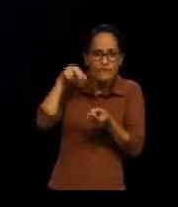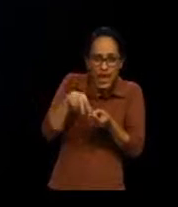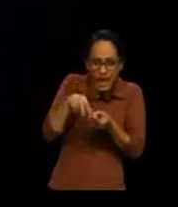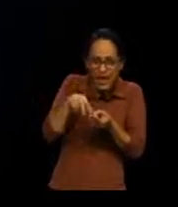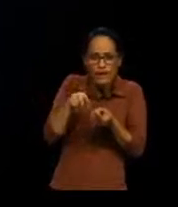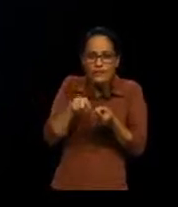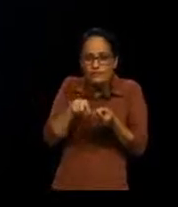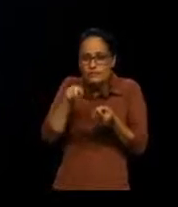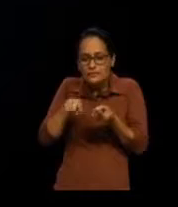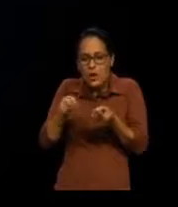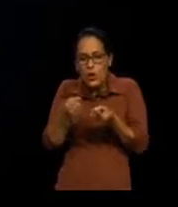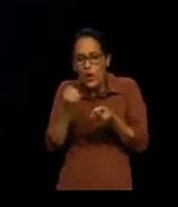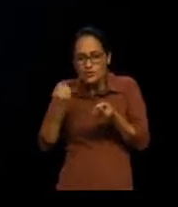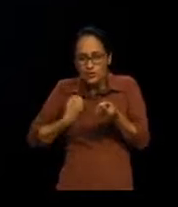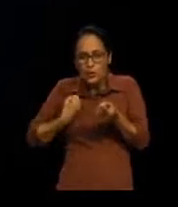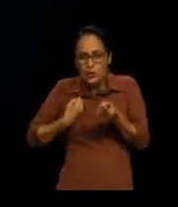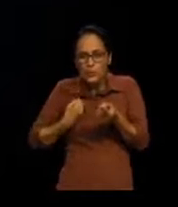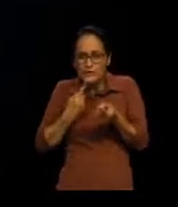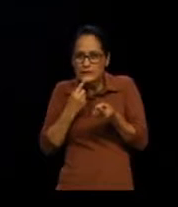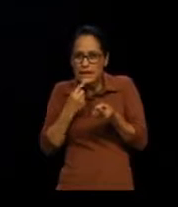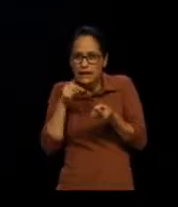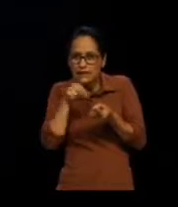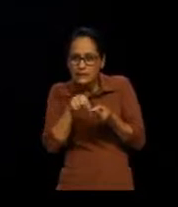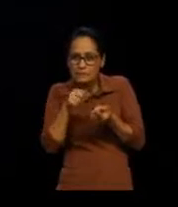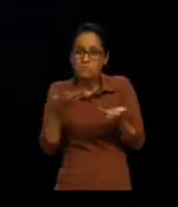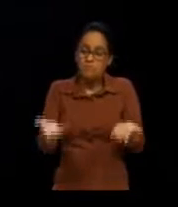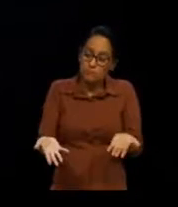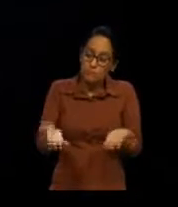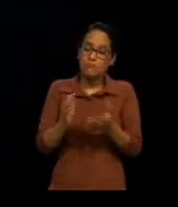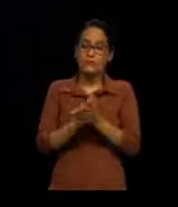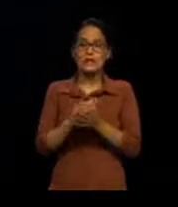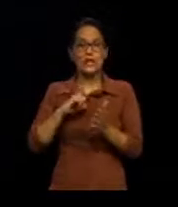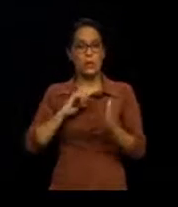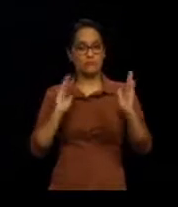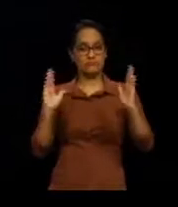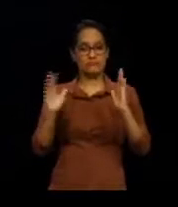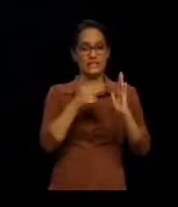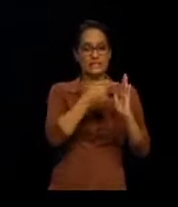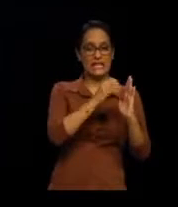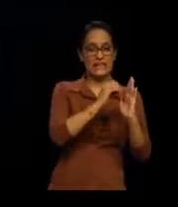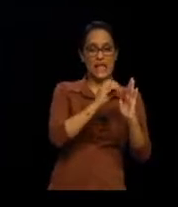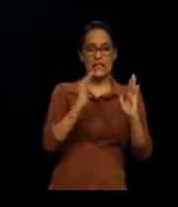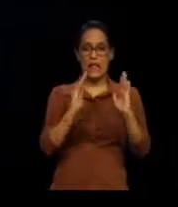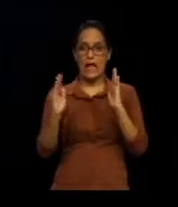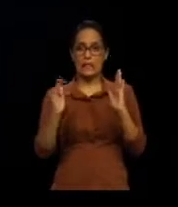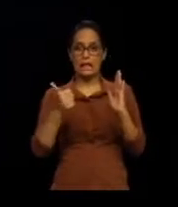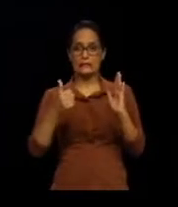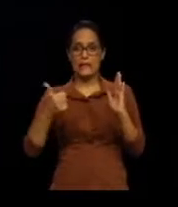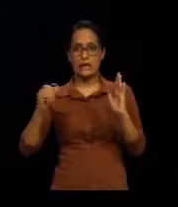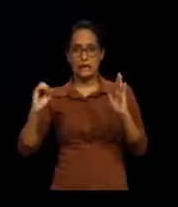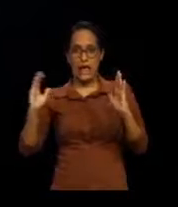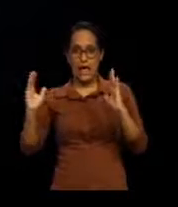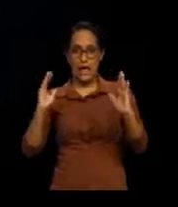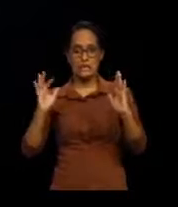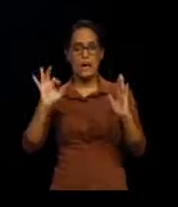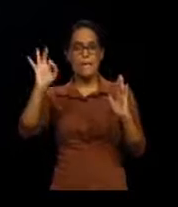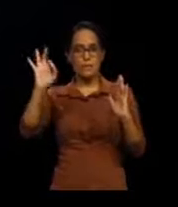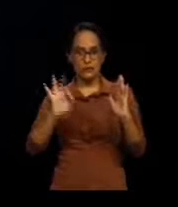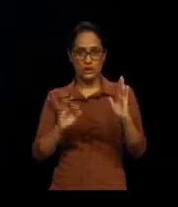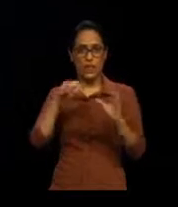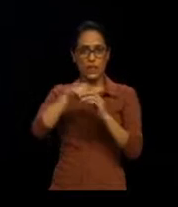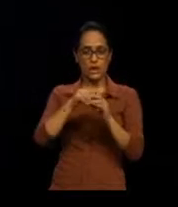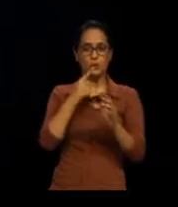aqueles valores, de acordo com a OMS, de 70 até 110 é considerado de uma pessoa normal, o nível está